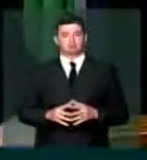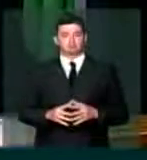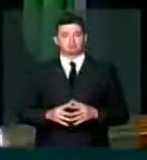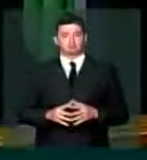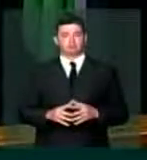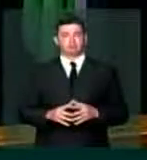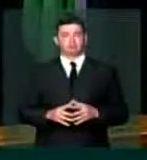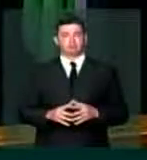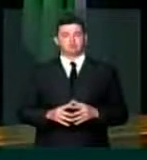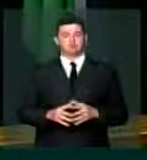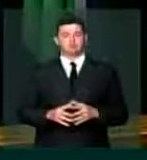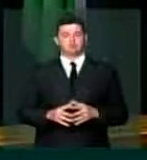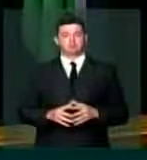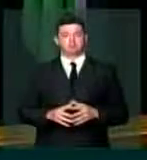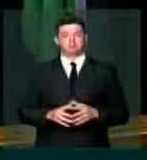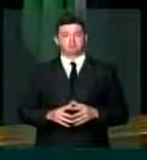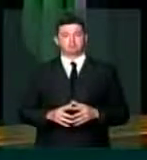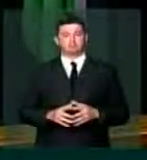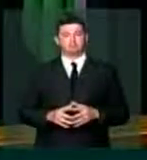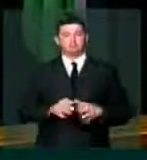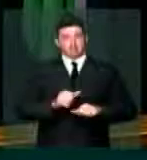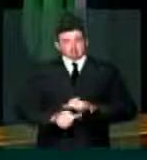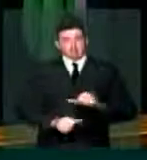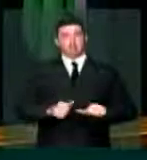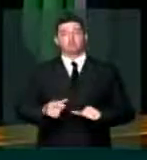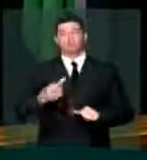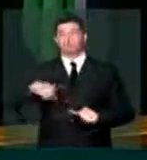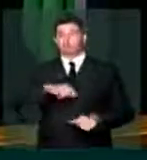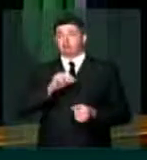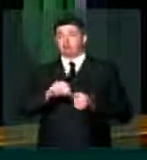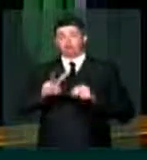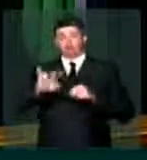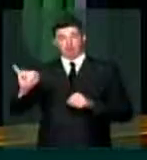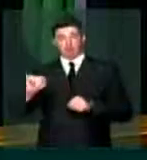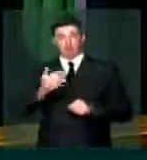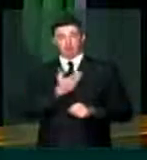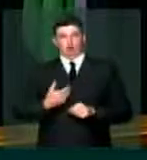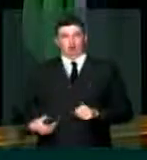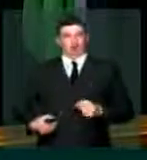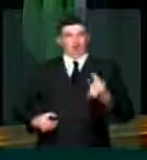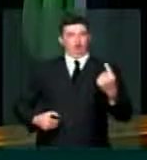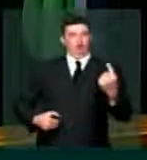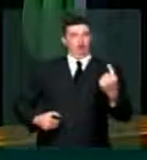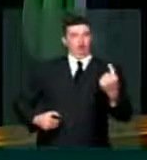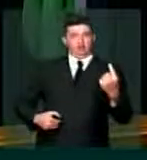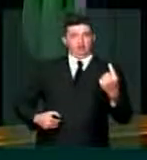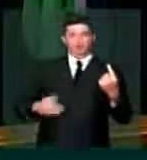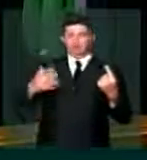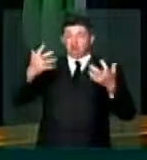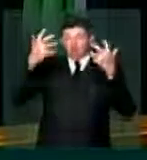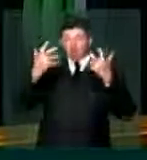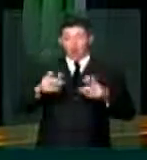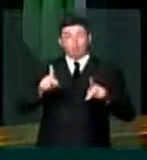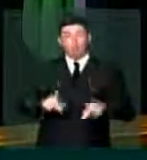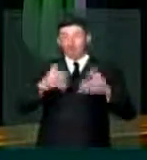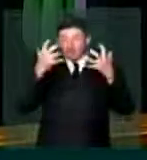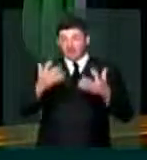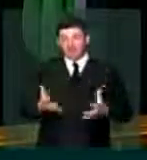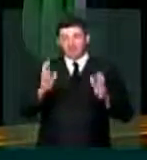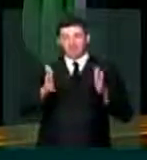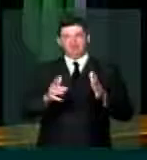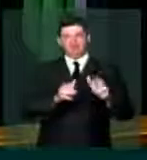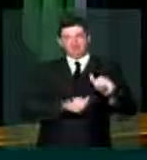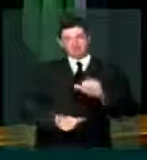transposição dessa travessia que vamos fazer de um governo que já está cansando a população